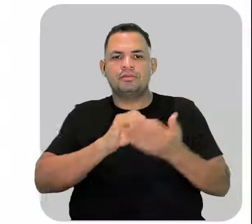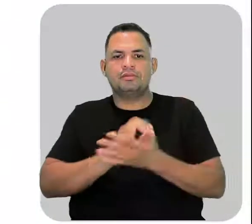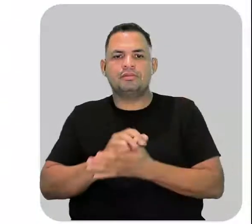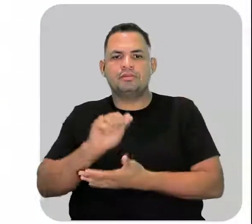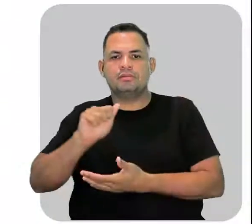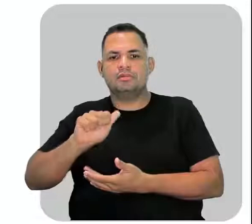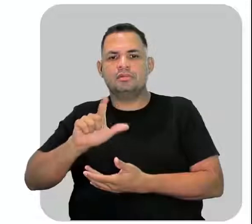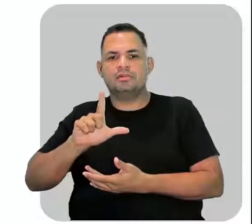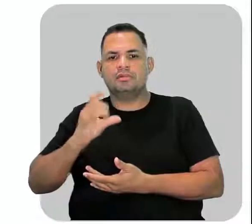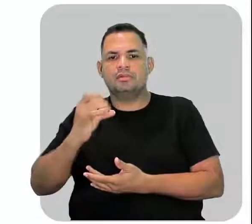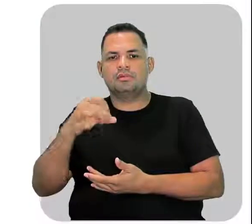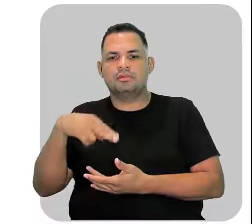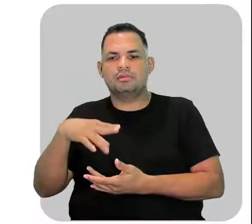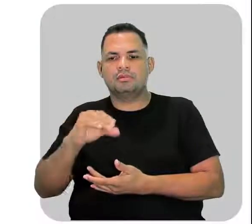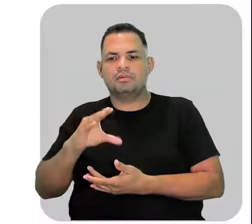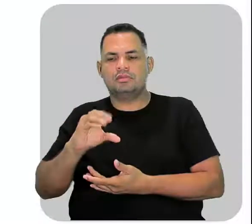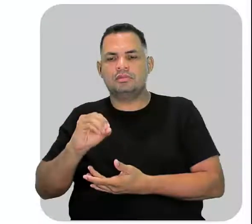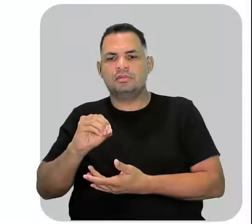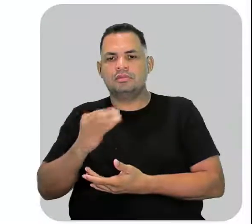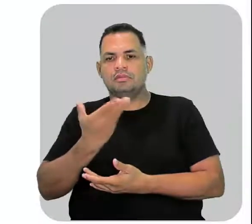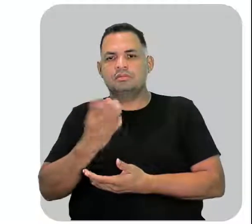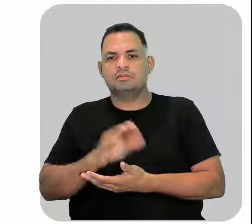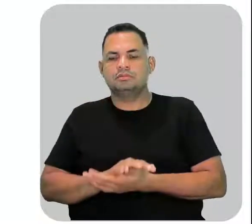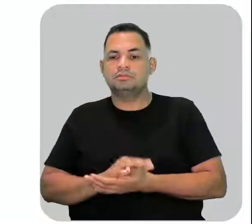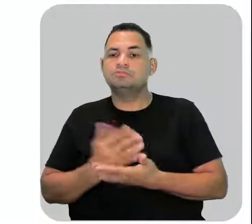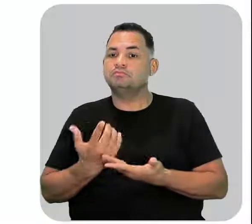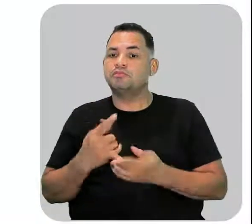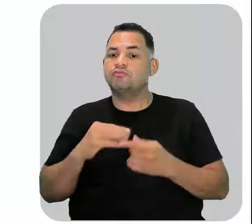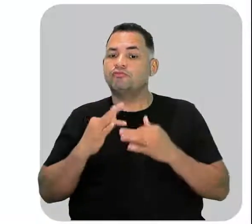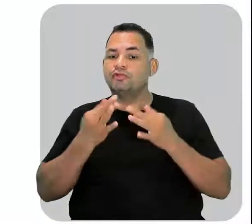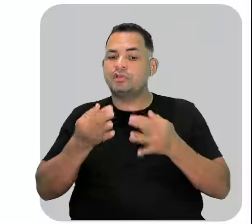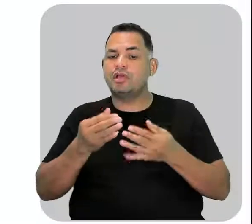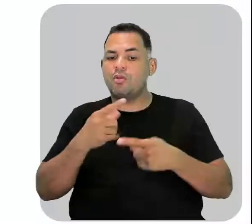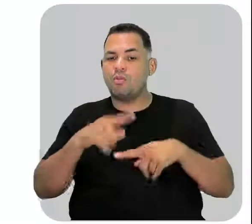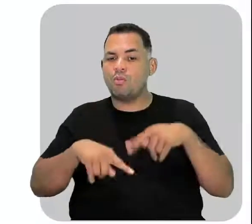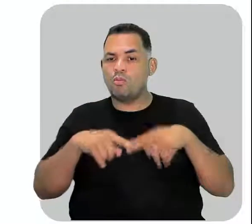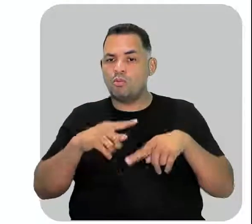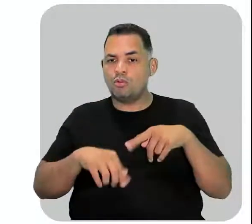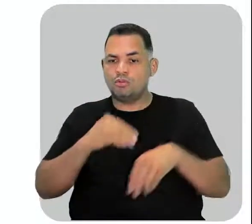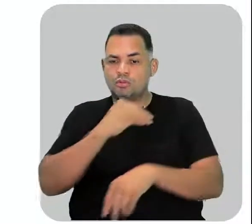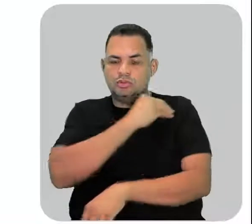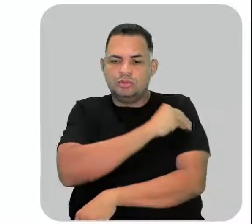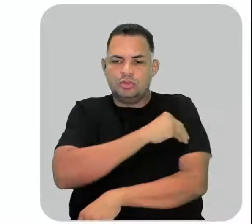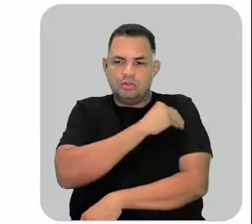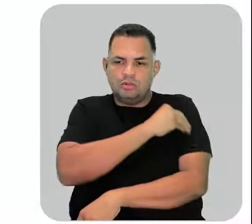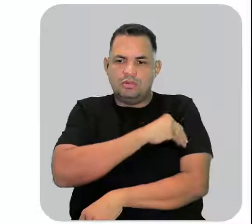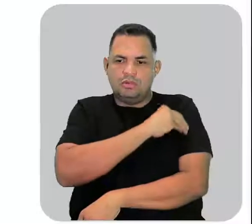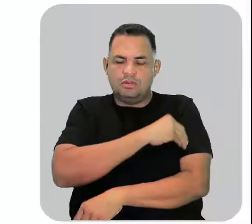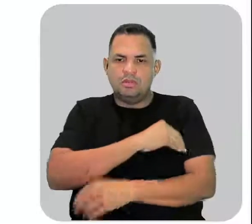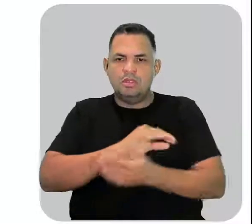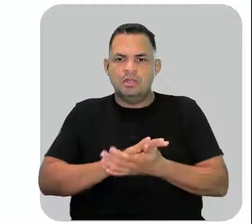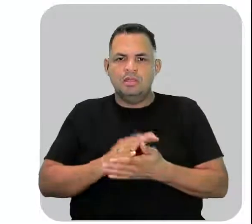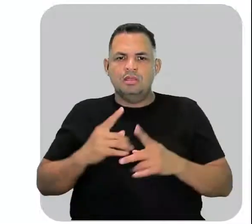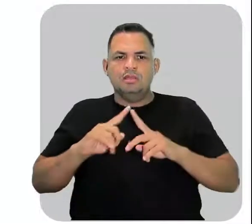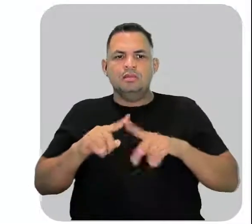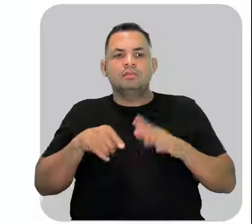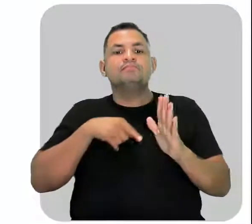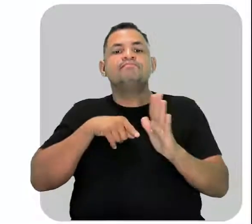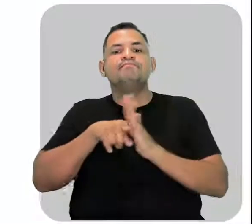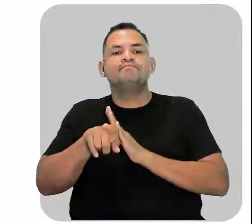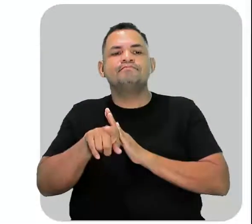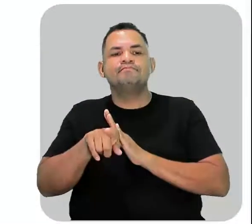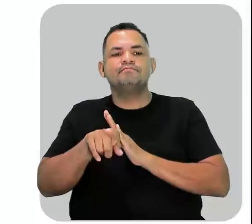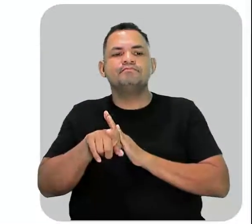alceno. Nós sabemos que o produto vai ser um álcool. Nós falamos na nossa aula, né? Mas a pergunta